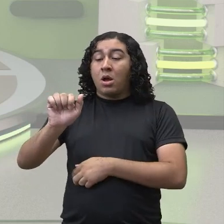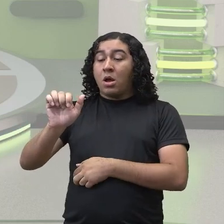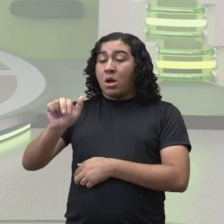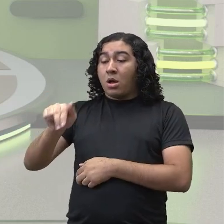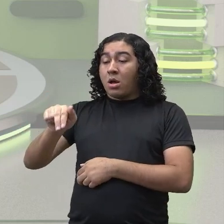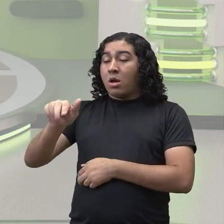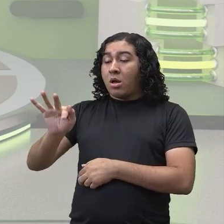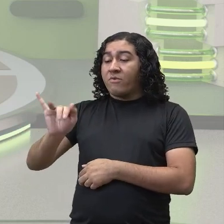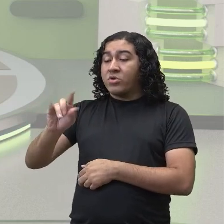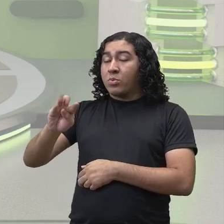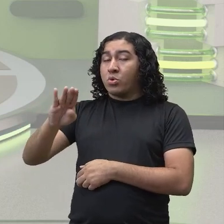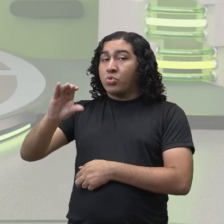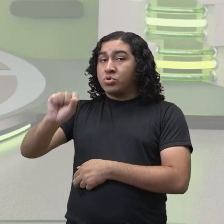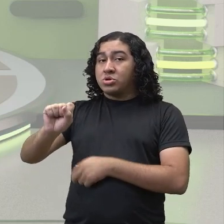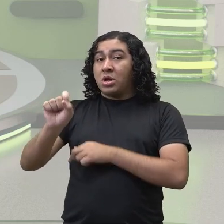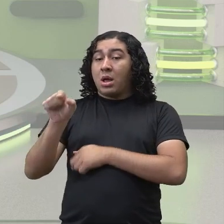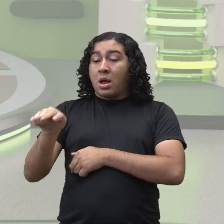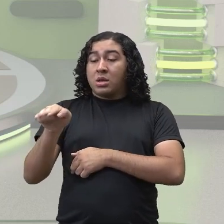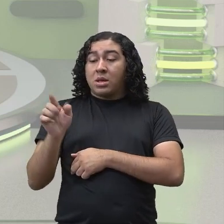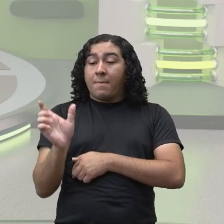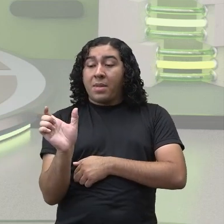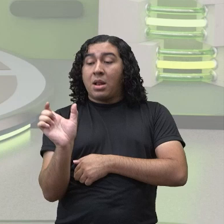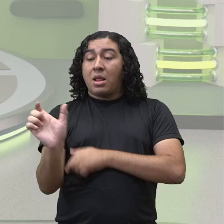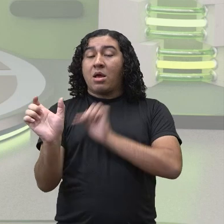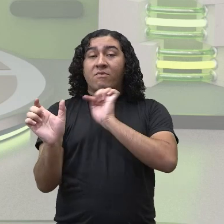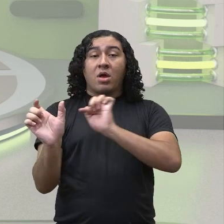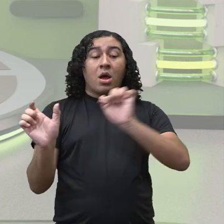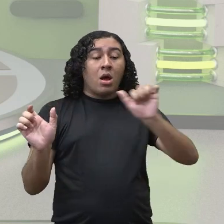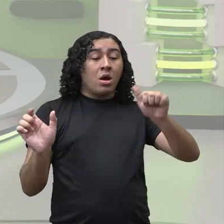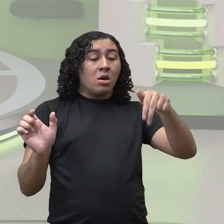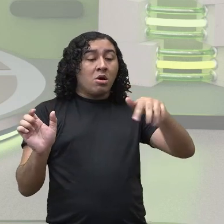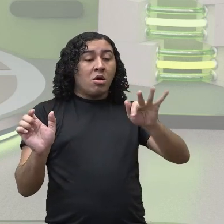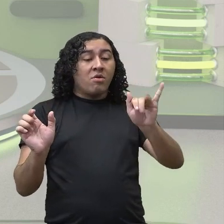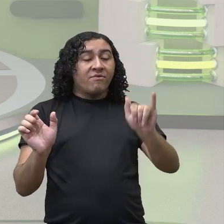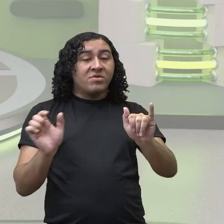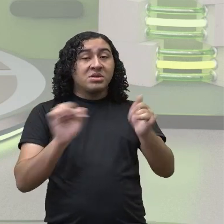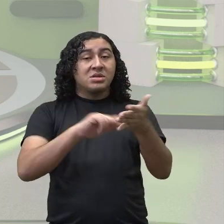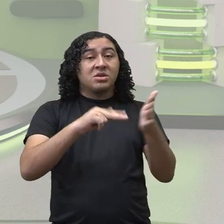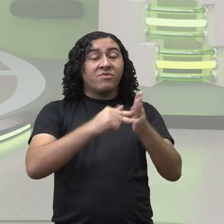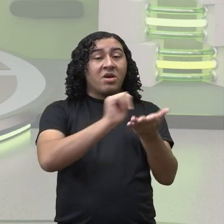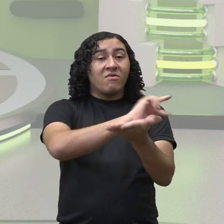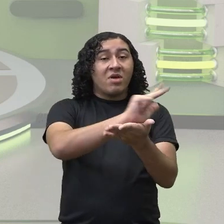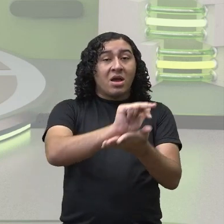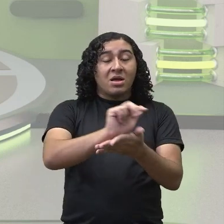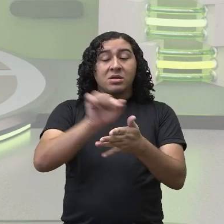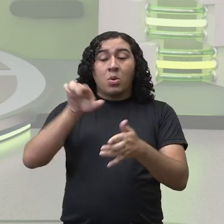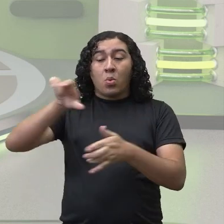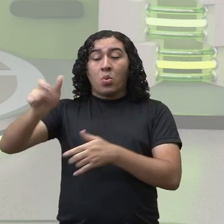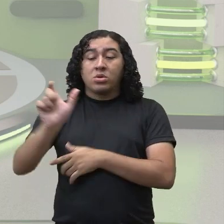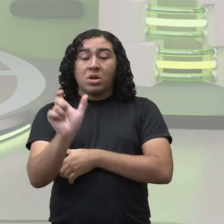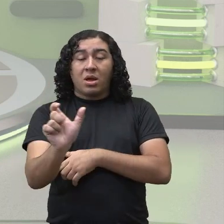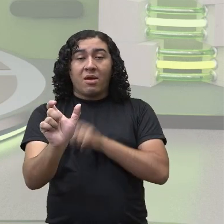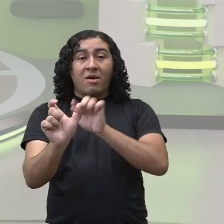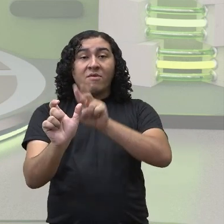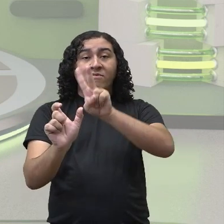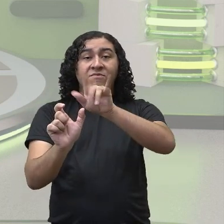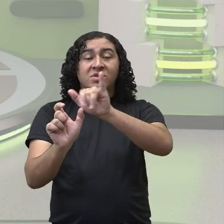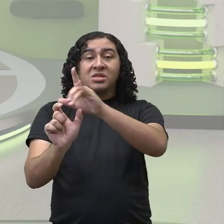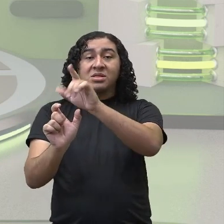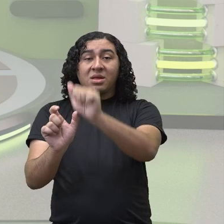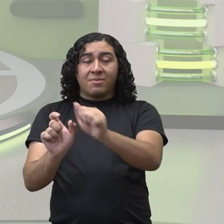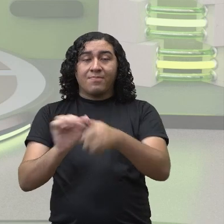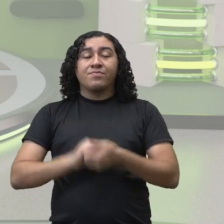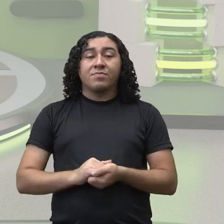da etimologia da palavra, anfio significa ambos e bios, vida. Então, são animais vertebrados